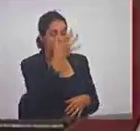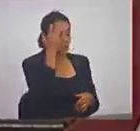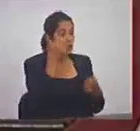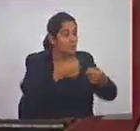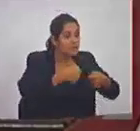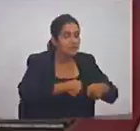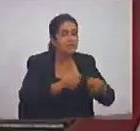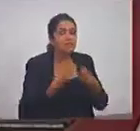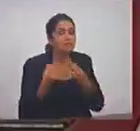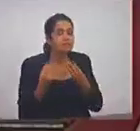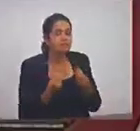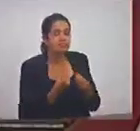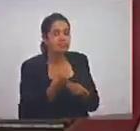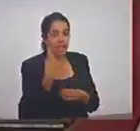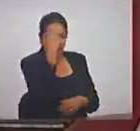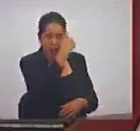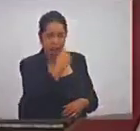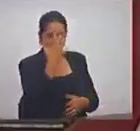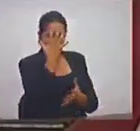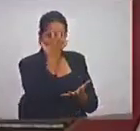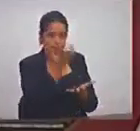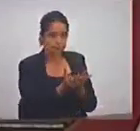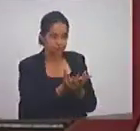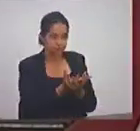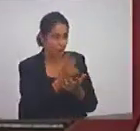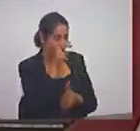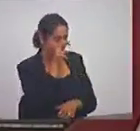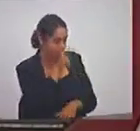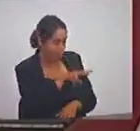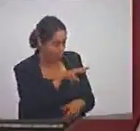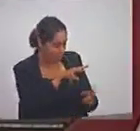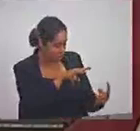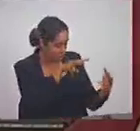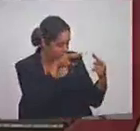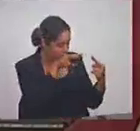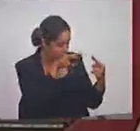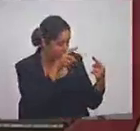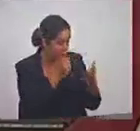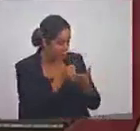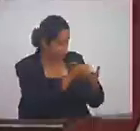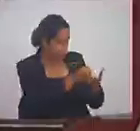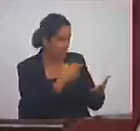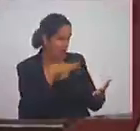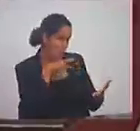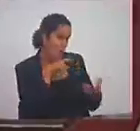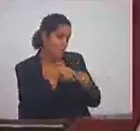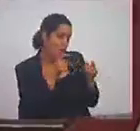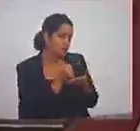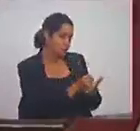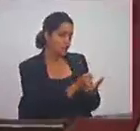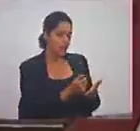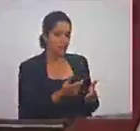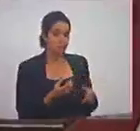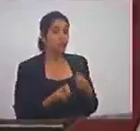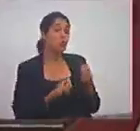cesta? Qual é a cara que ele vai ter de olhar na pessoa e falar, fulano, eu sou o secretário, agora vou te dar essa cesta aqui para você passar. Como?